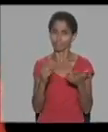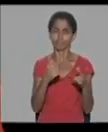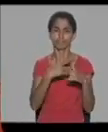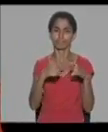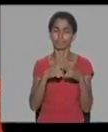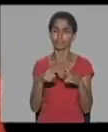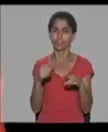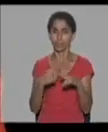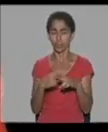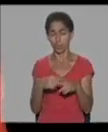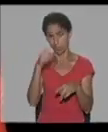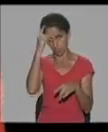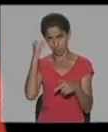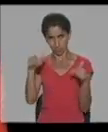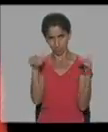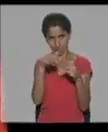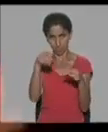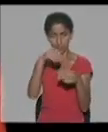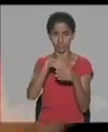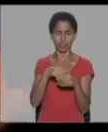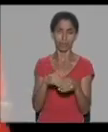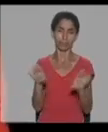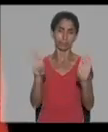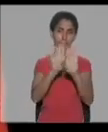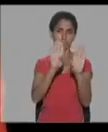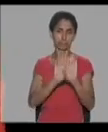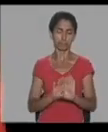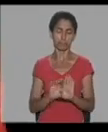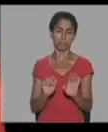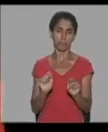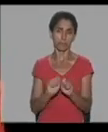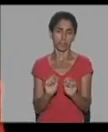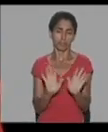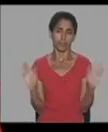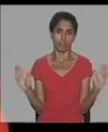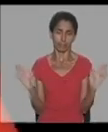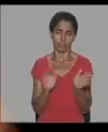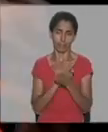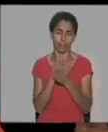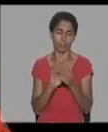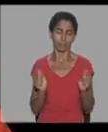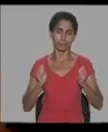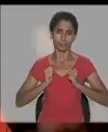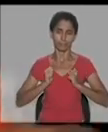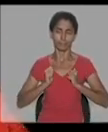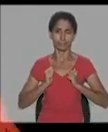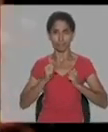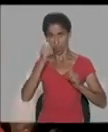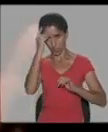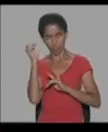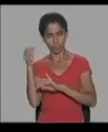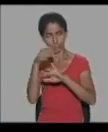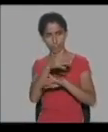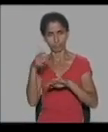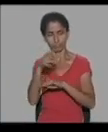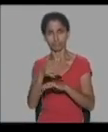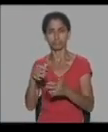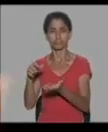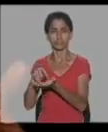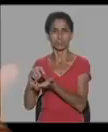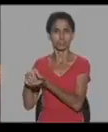também problemas, porque o funcionário estava acostumado ao teatro fechado, o cara não fazia nada. Aí quando começou a vir pessoal